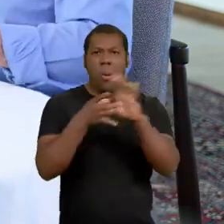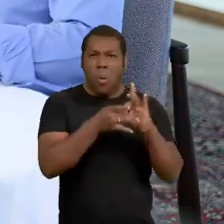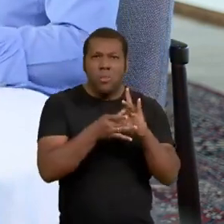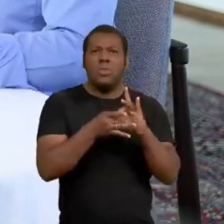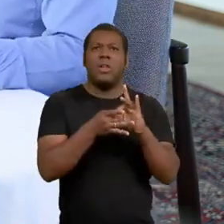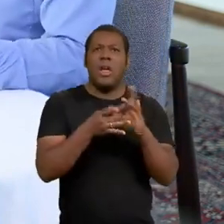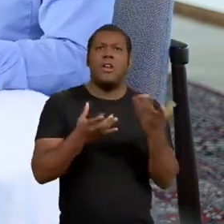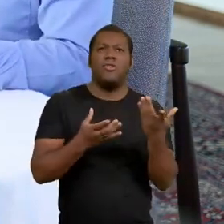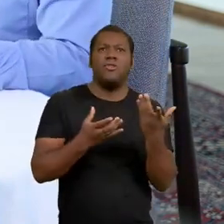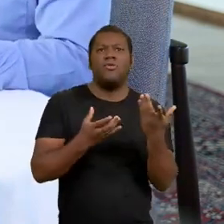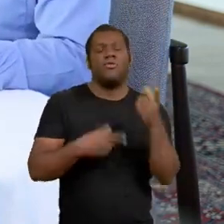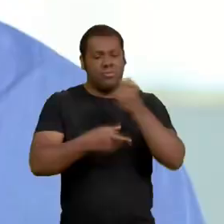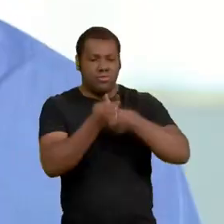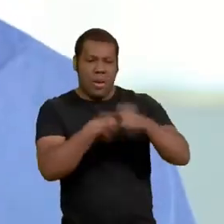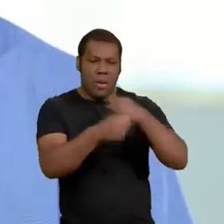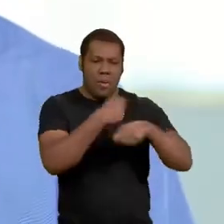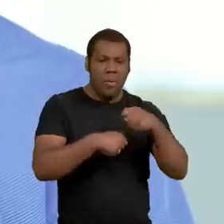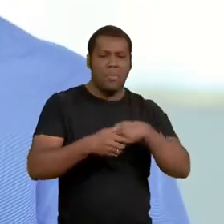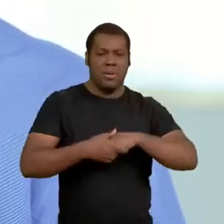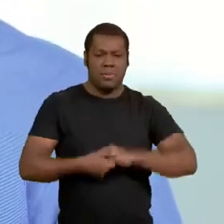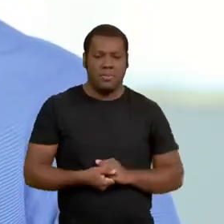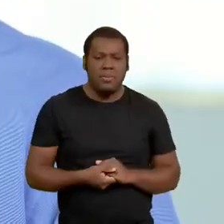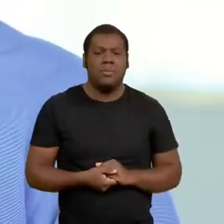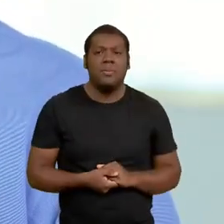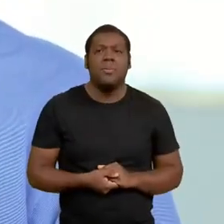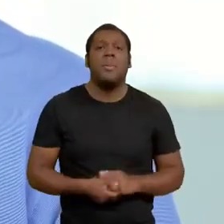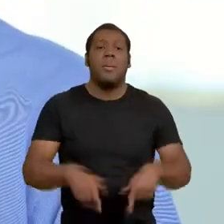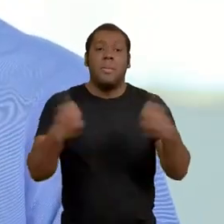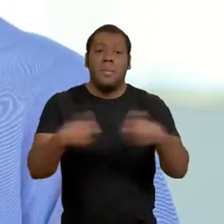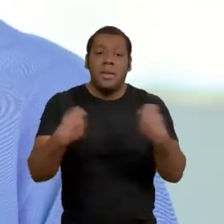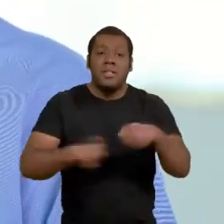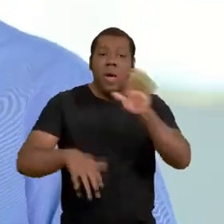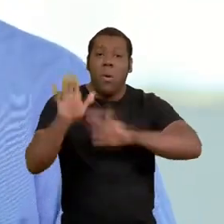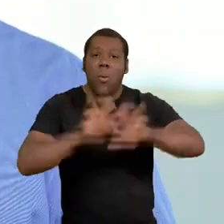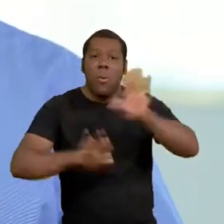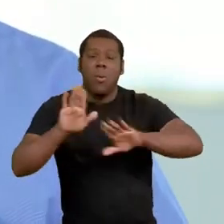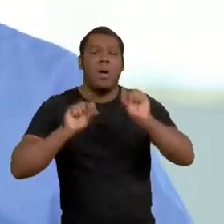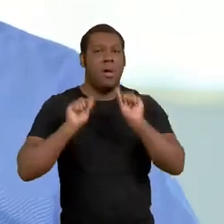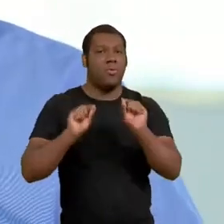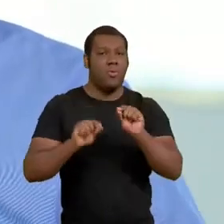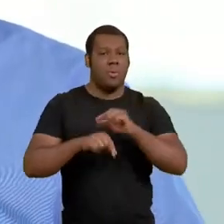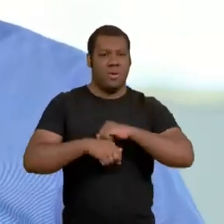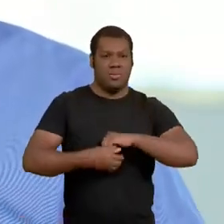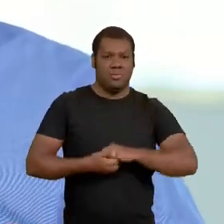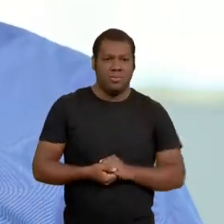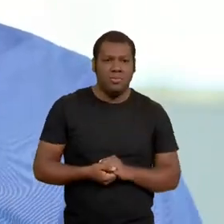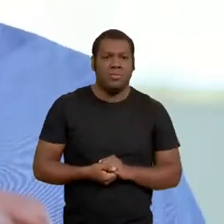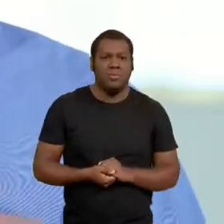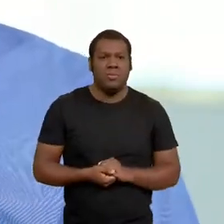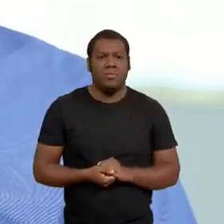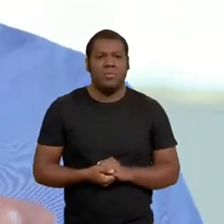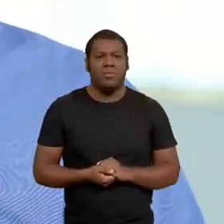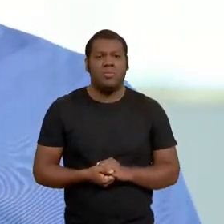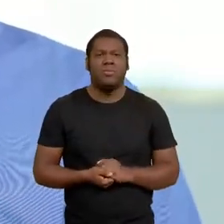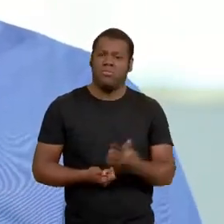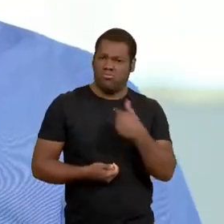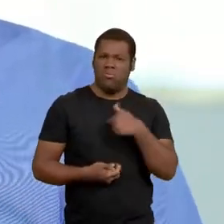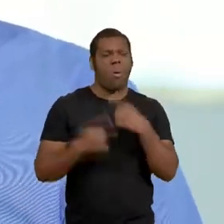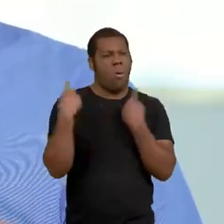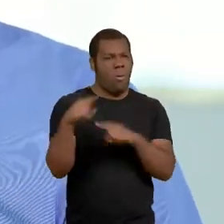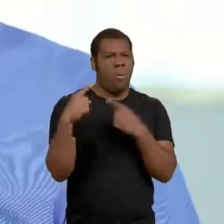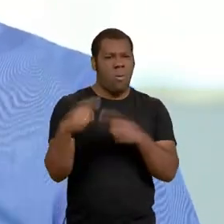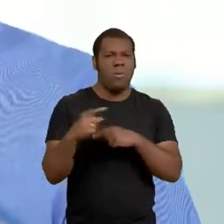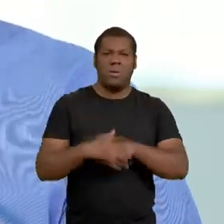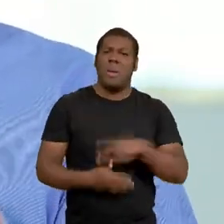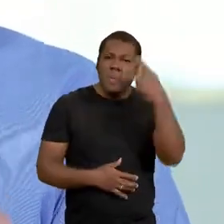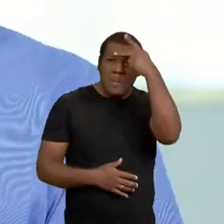Né? Não, mas a gente precisa apenas ter cuidado no que a gente fala. Eu sou contra, sabe, as pessoas acharem que a